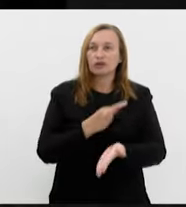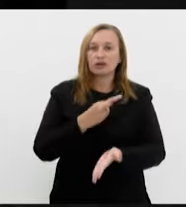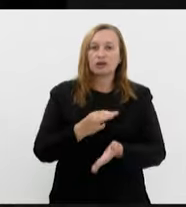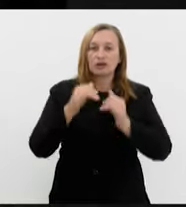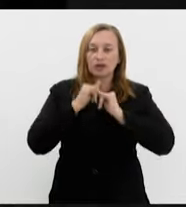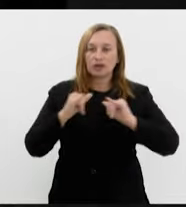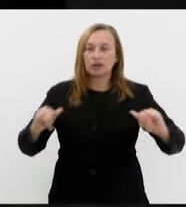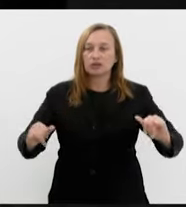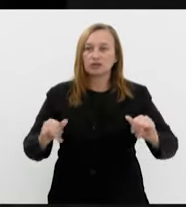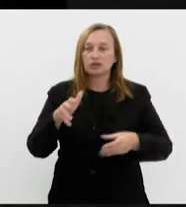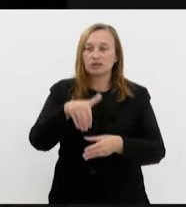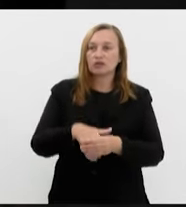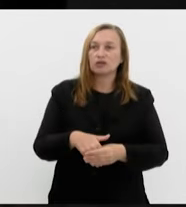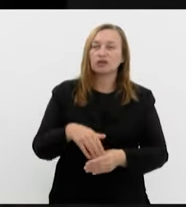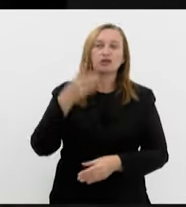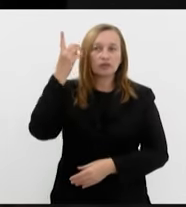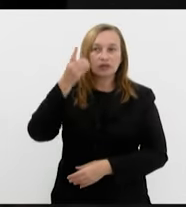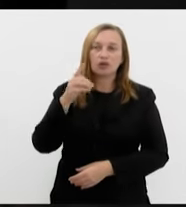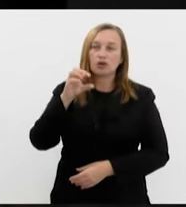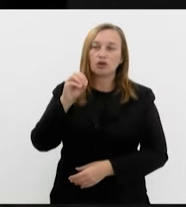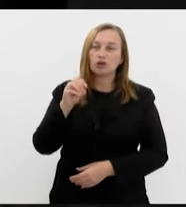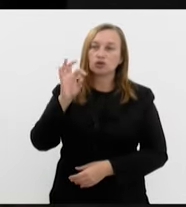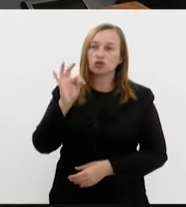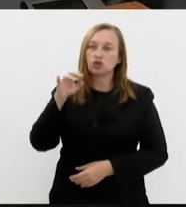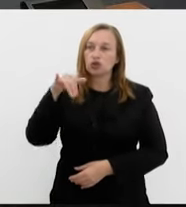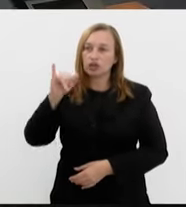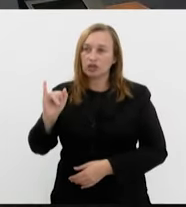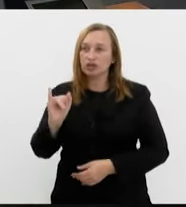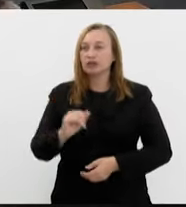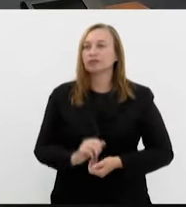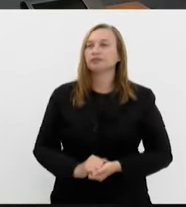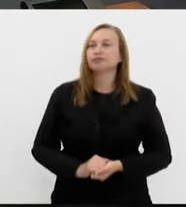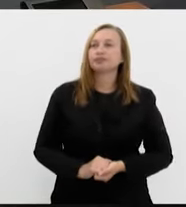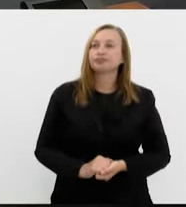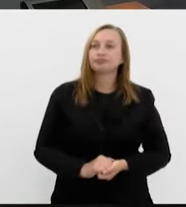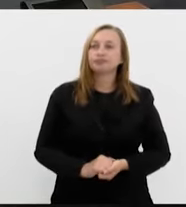voto, deputado Otônio de Paula Pai.